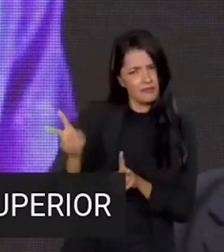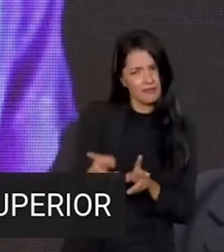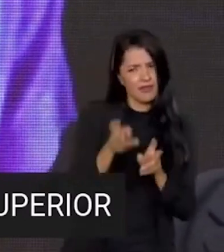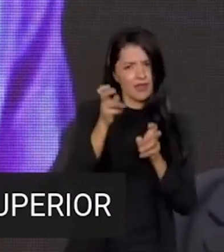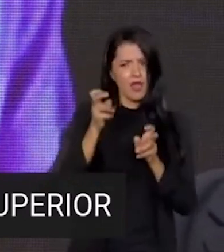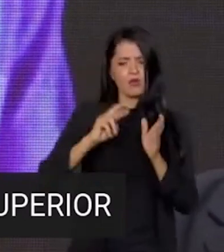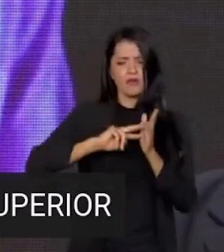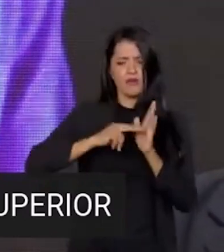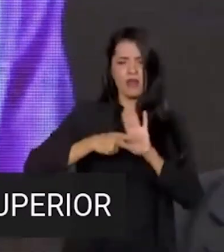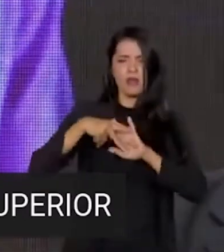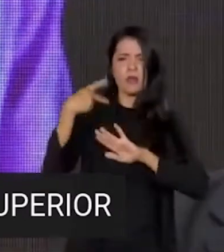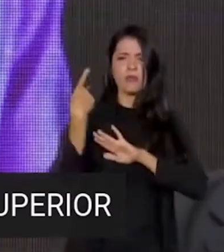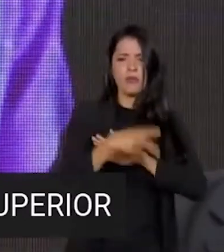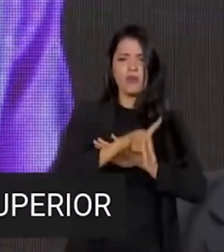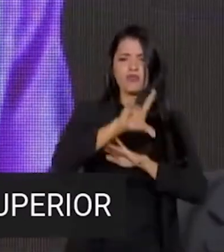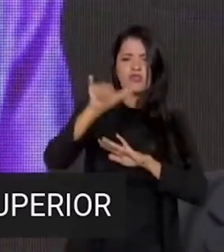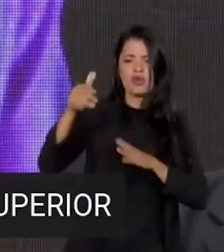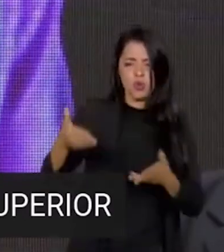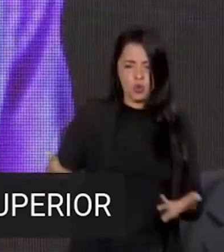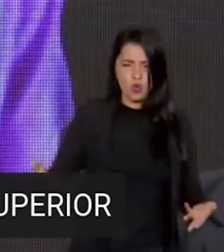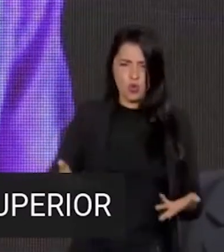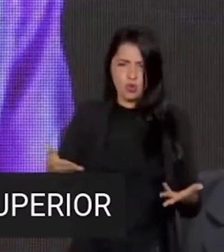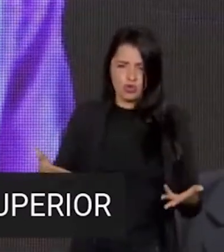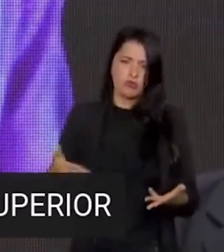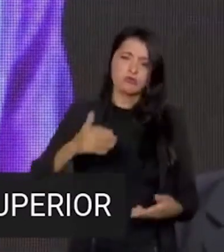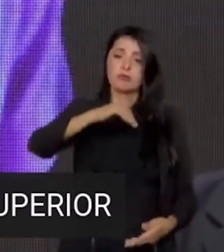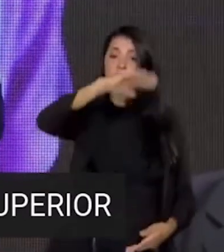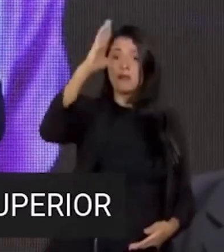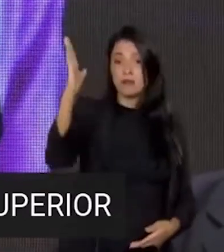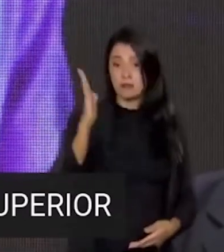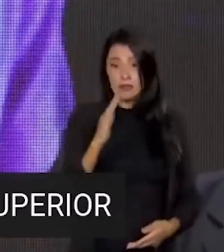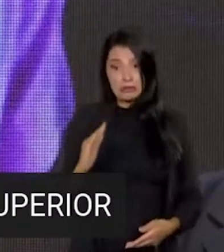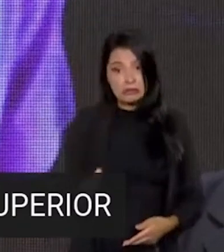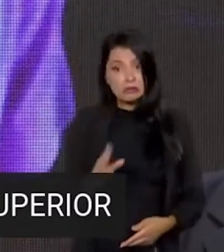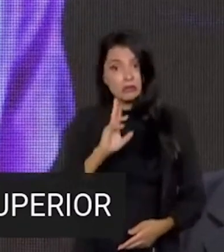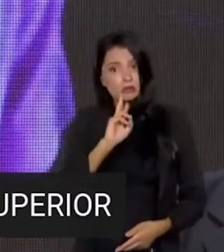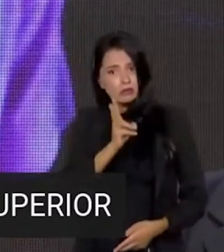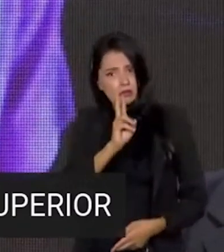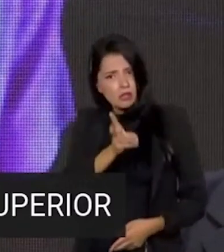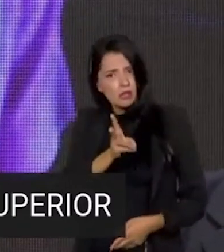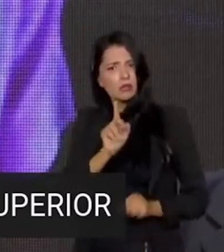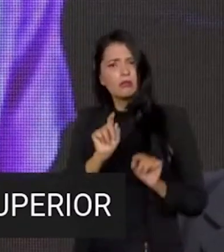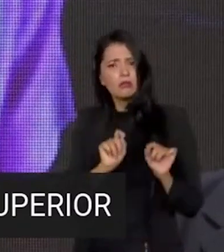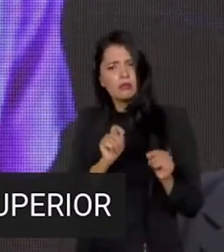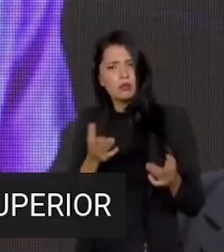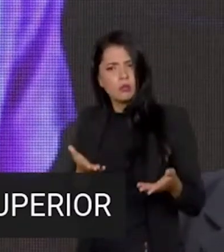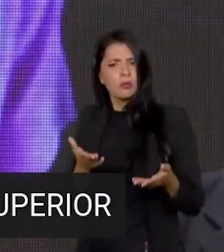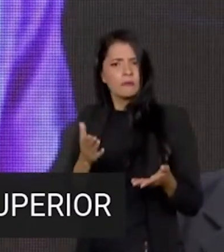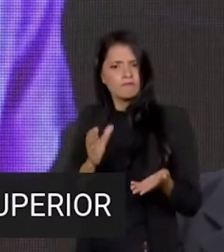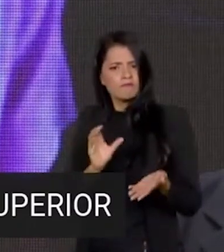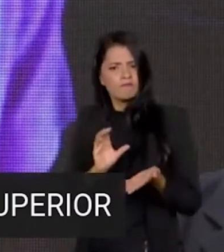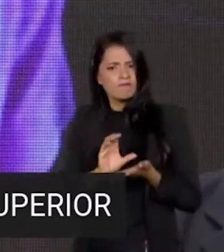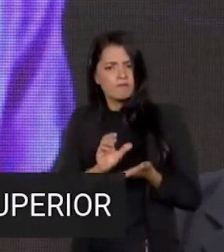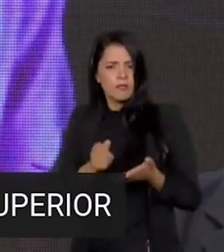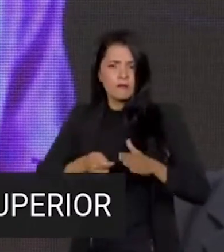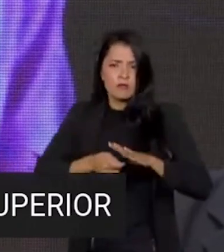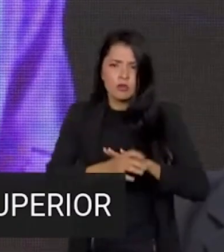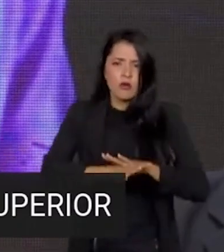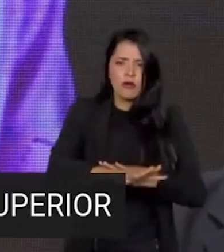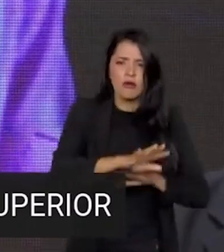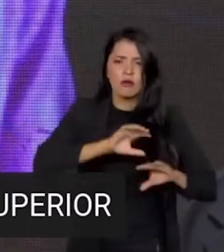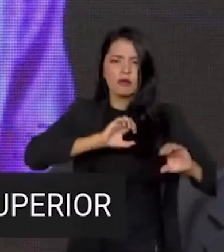dia. O Brasil sempre tratou o investimento em